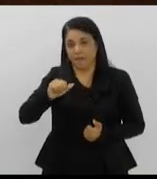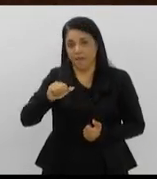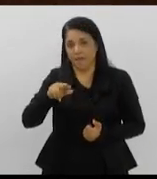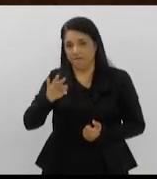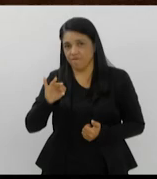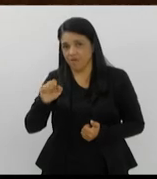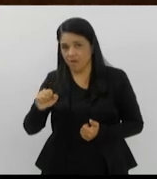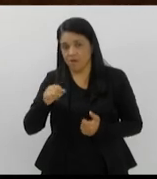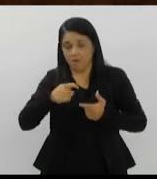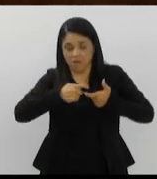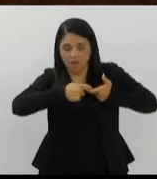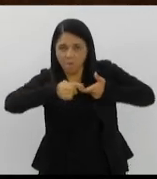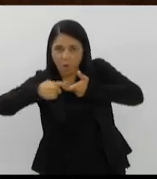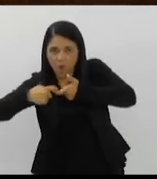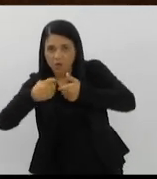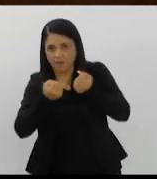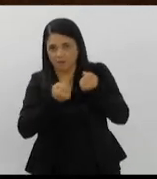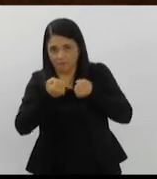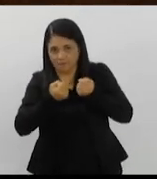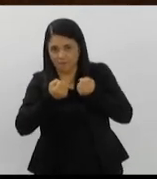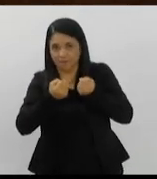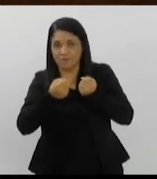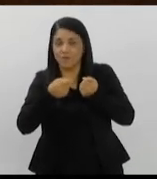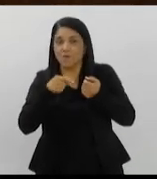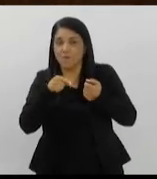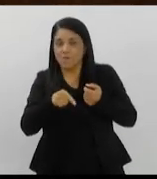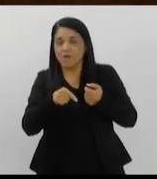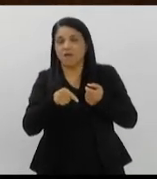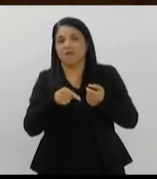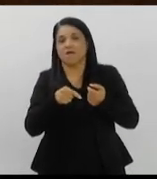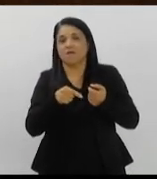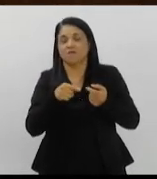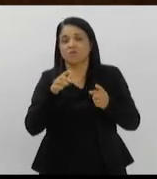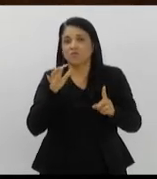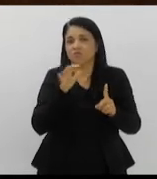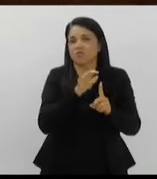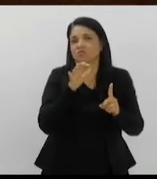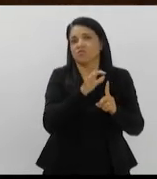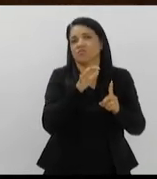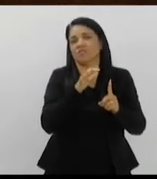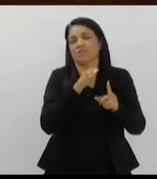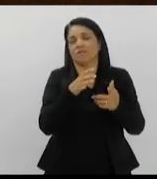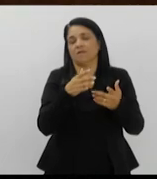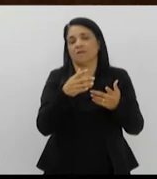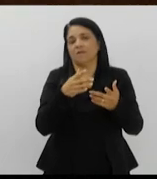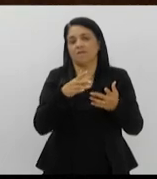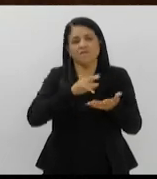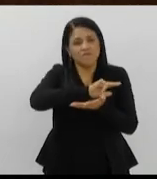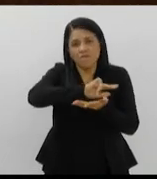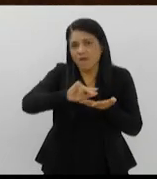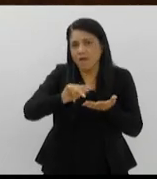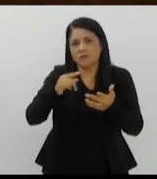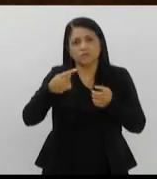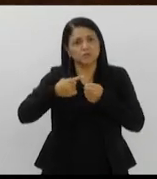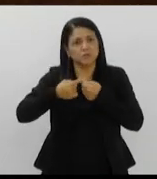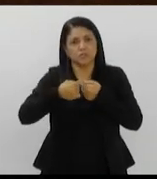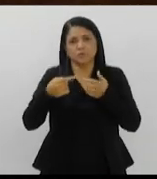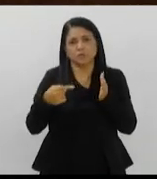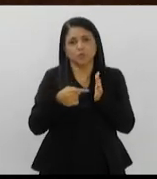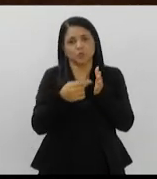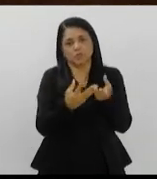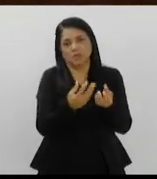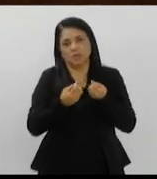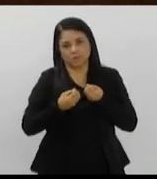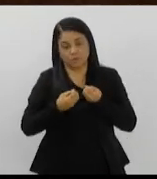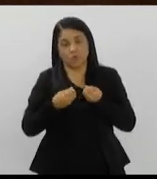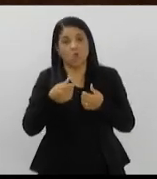essas operações para atormentar a população nos municípios. Em vários municípios eu tenho recebido denúncia. Ontem mesmo, presidente, nós estávamos votando